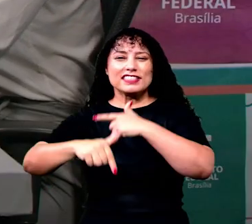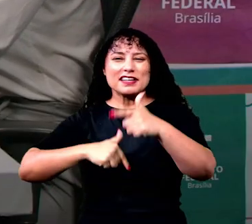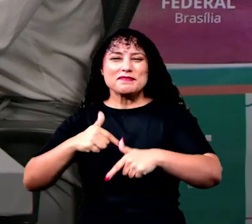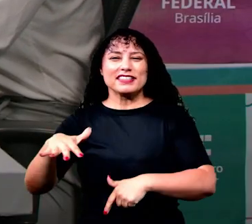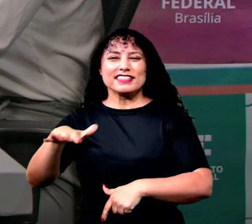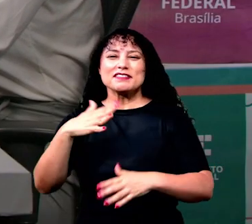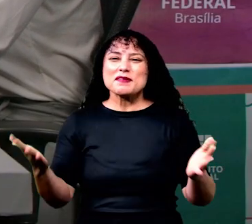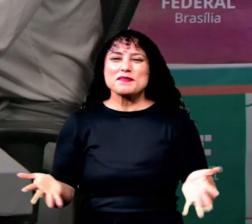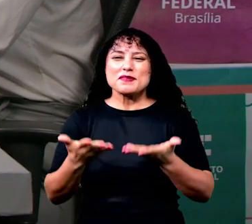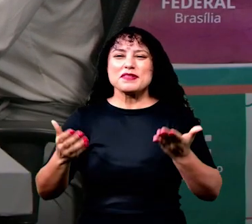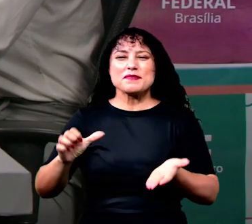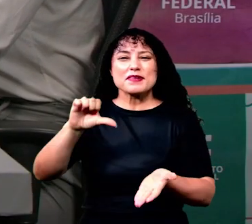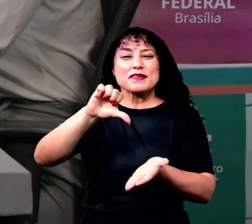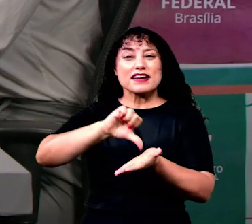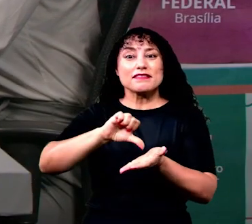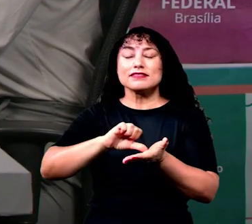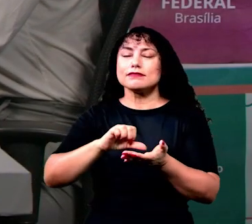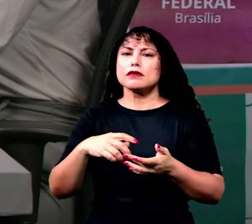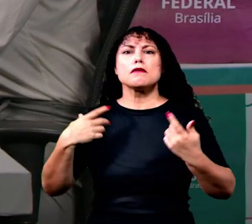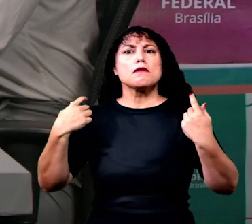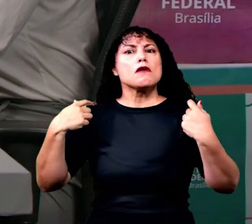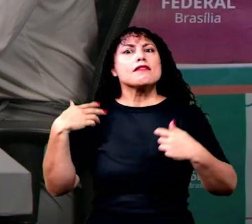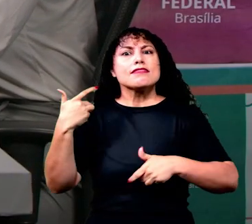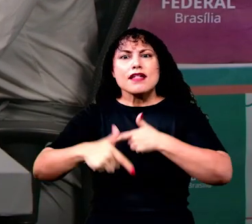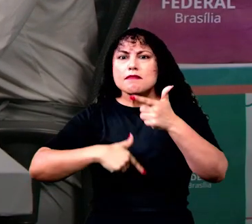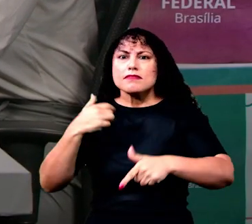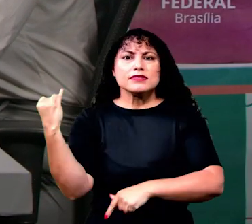outros trabalhos promovidos pelo campus. São trabalhos